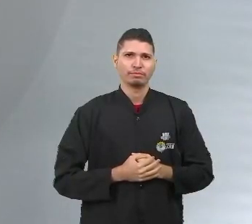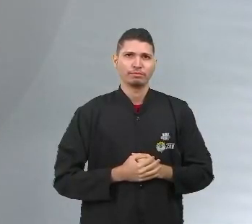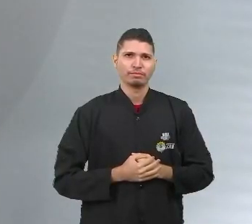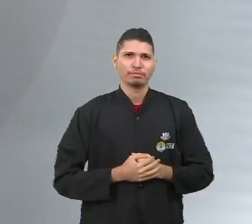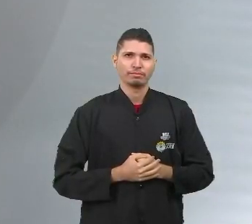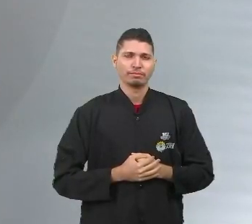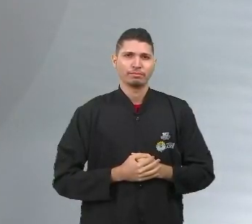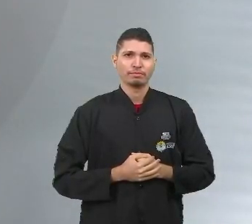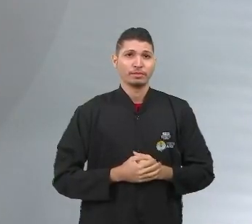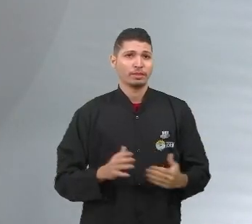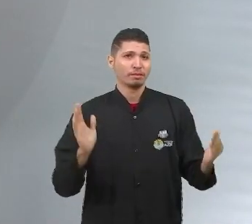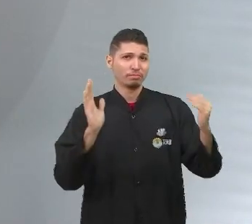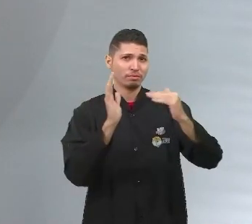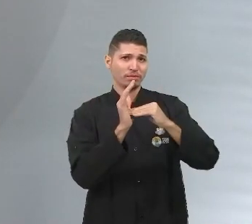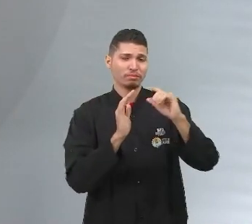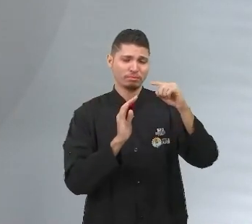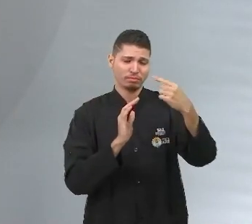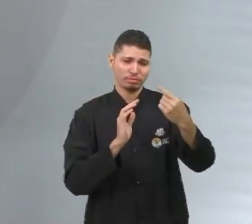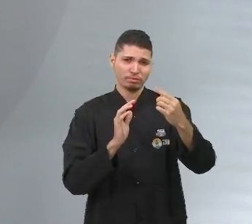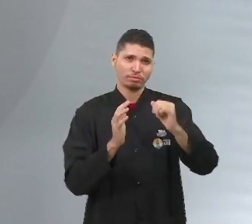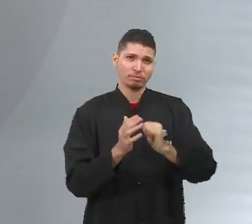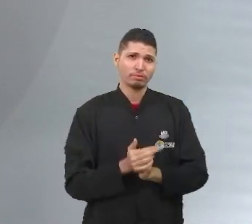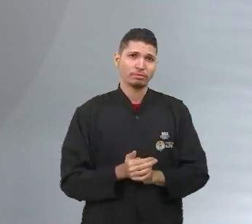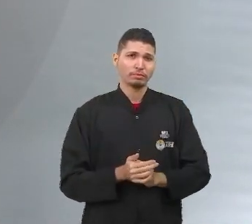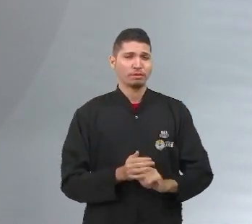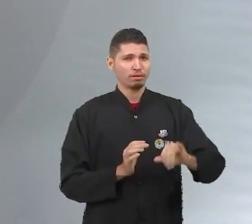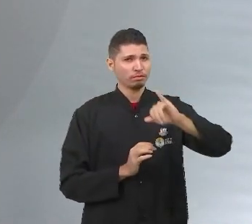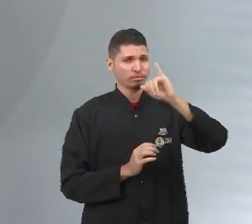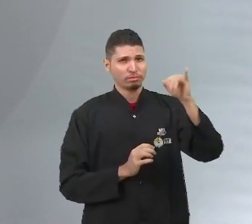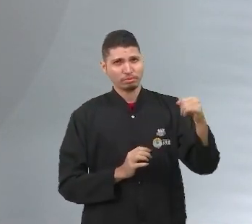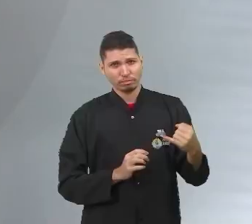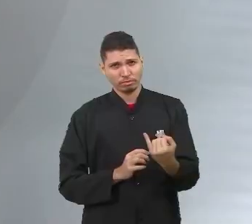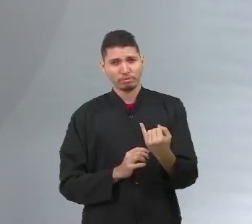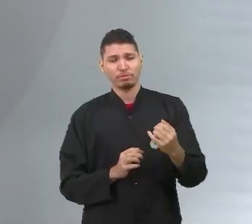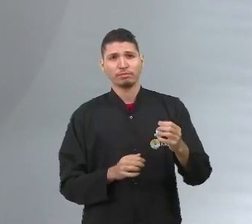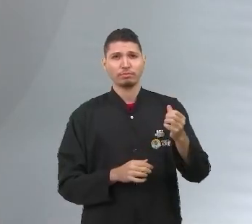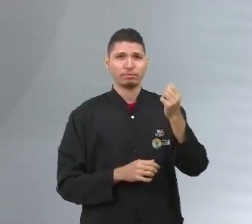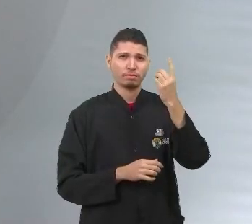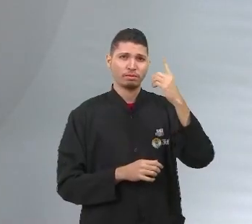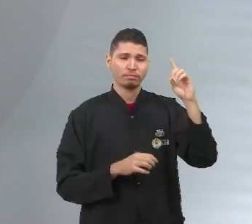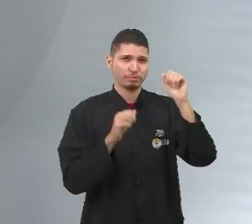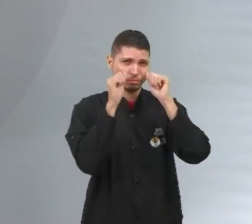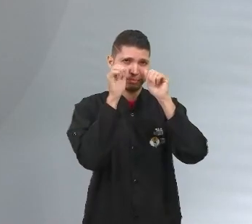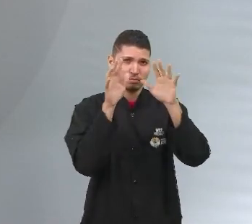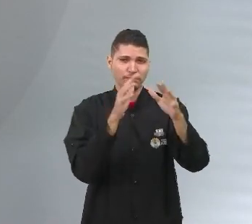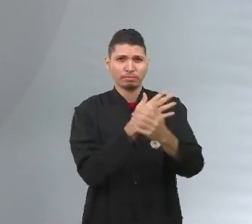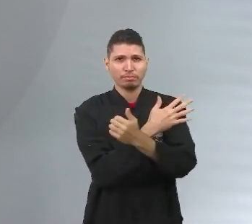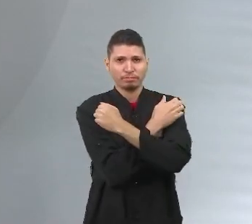é só. Valeu, aproveitem, fiquem com Deus e um abraço.